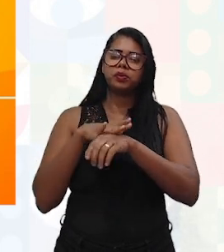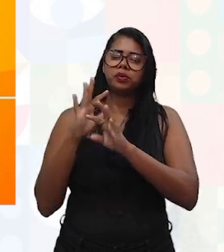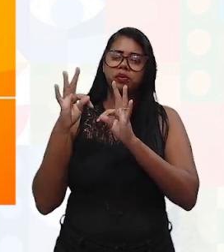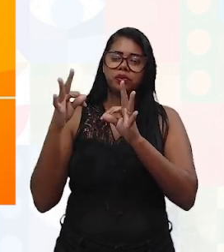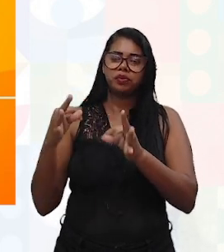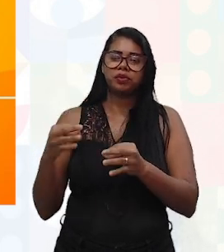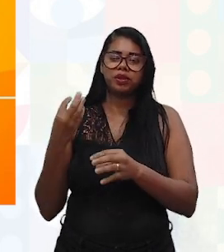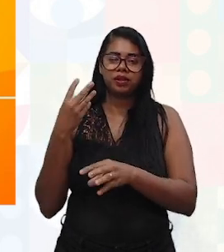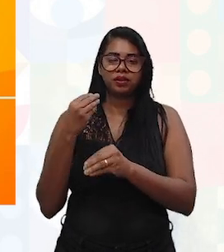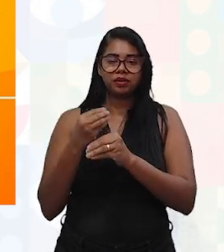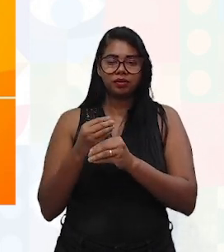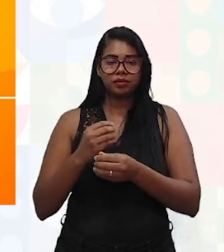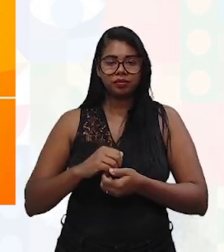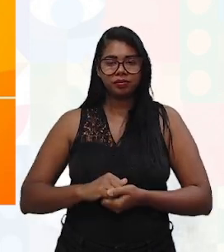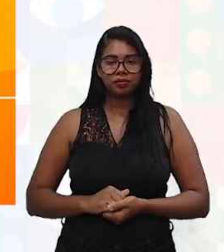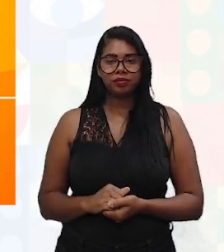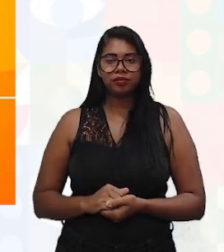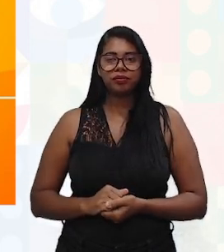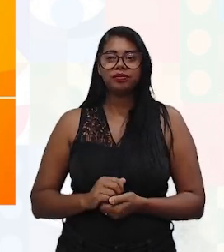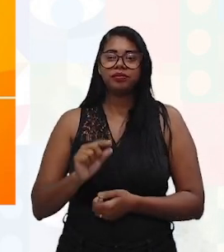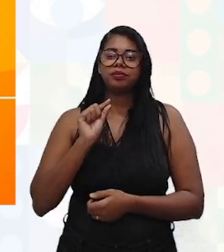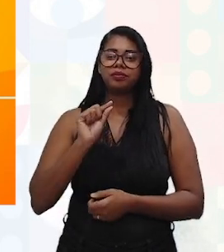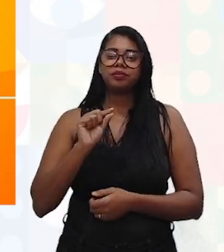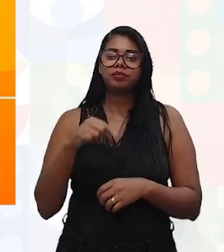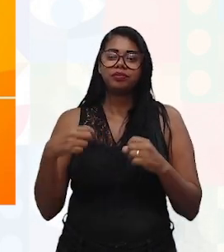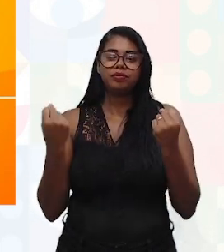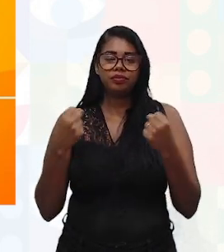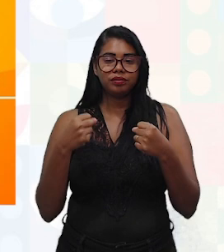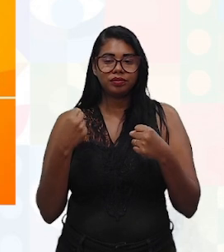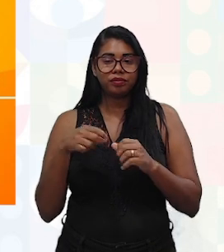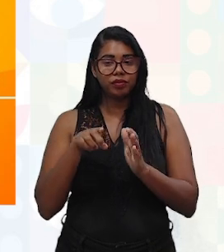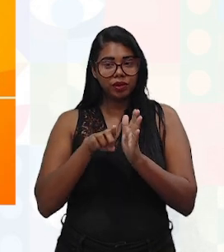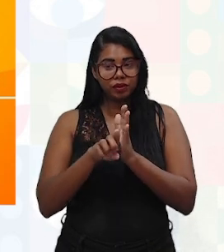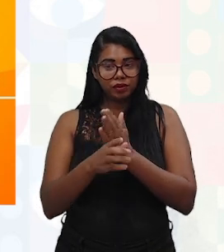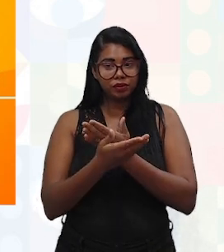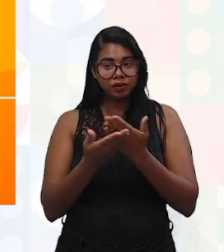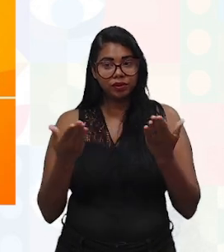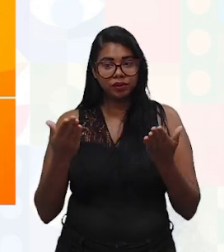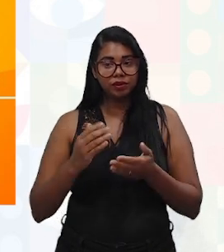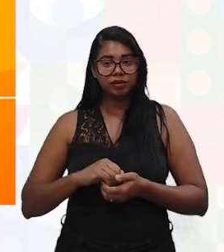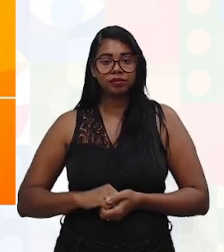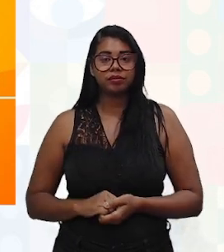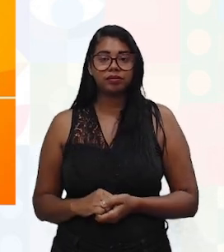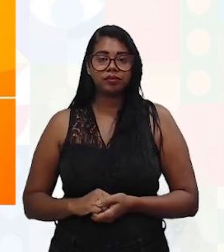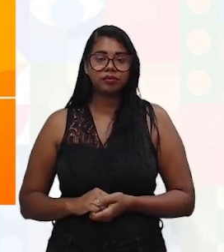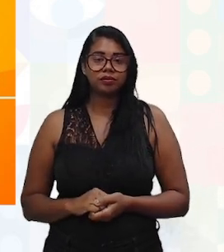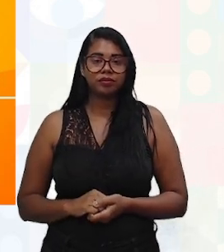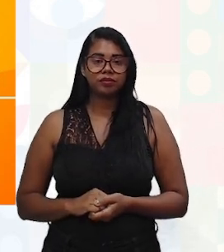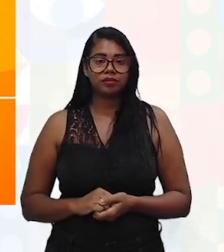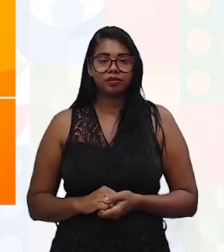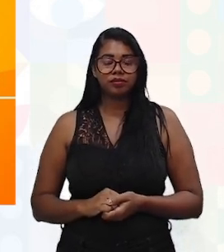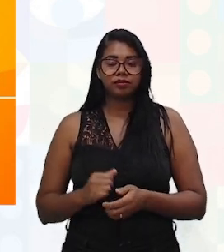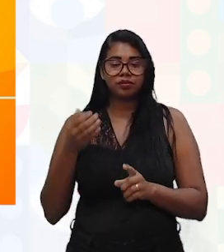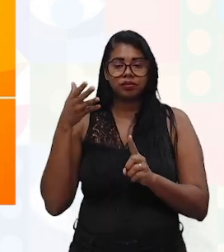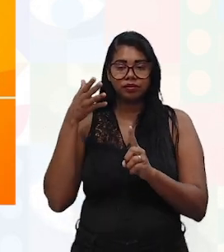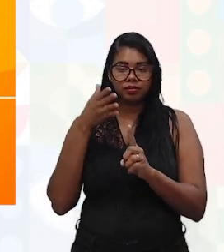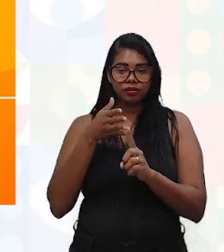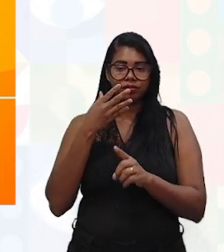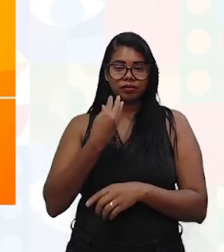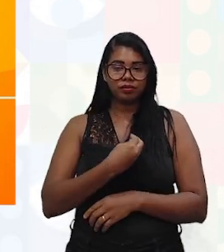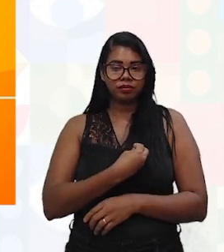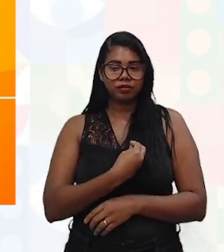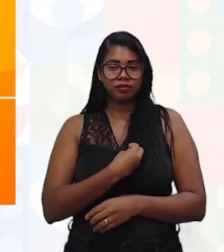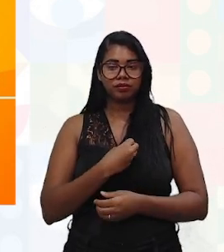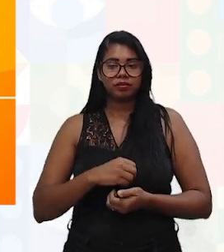toda, o que é preciso? Eu faço essa pergunta para você. O que é preciso para ser protagonista da própria